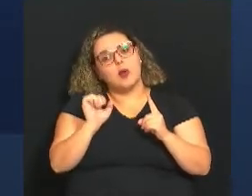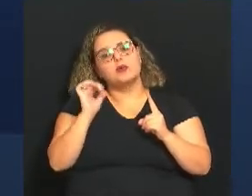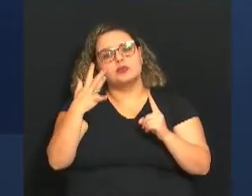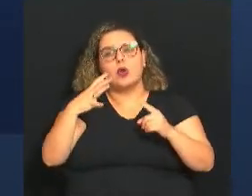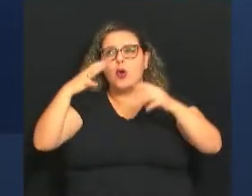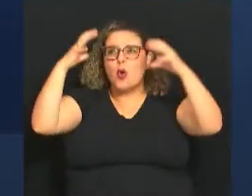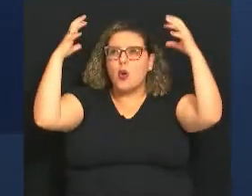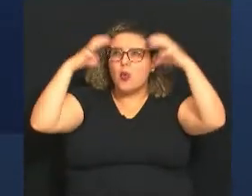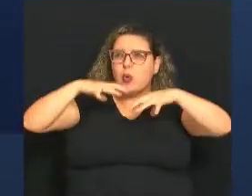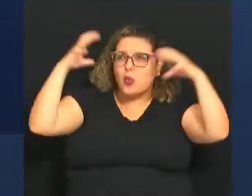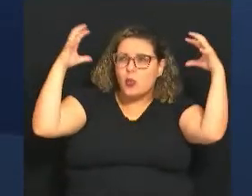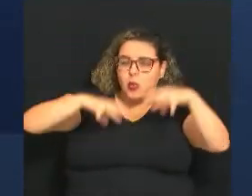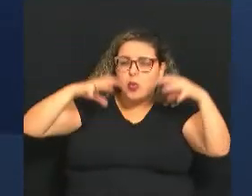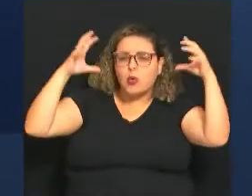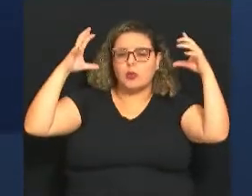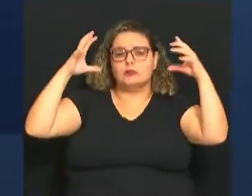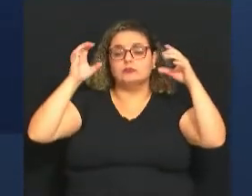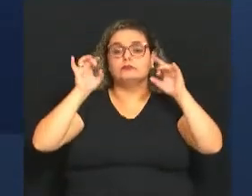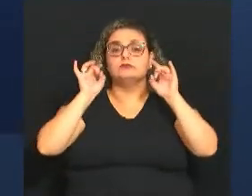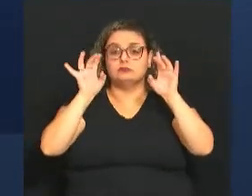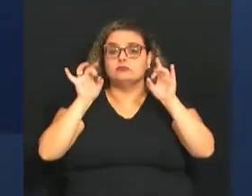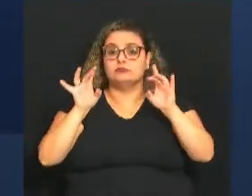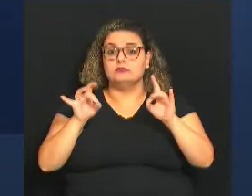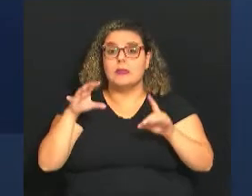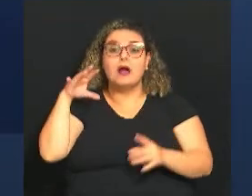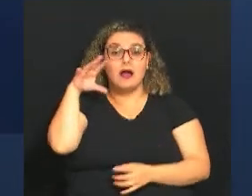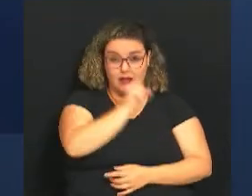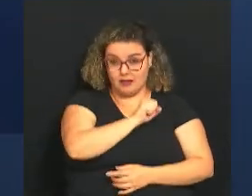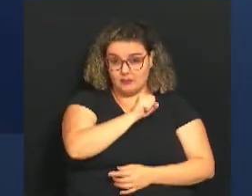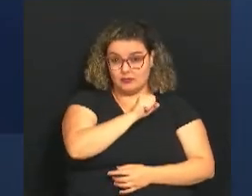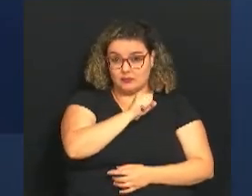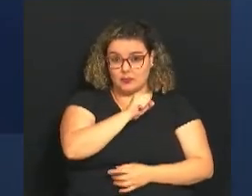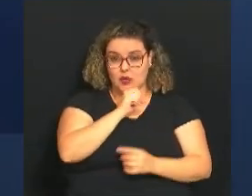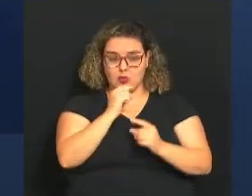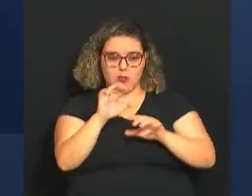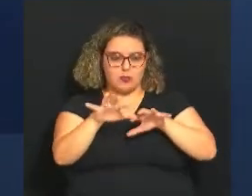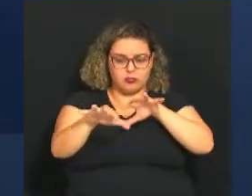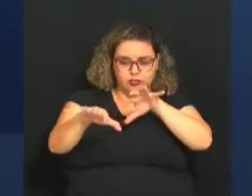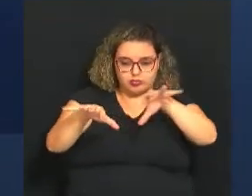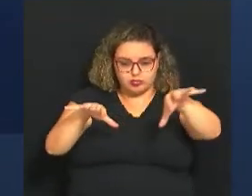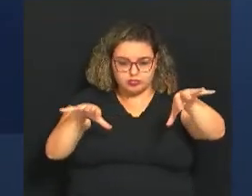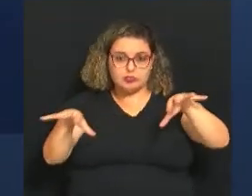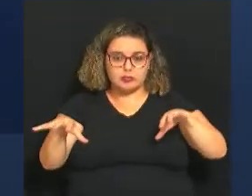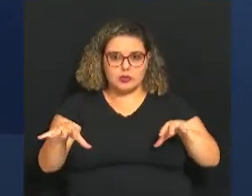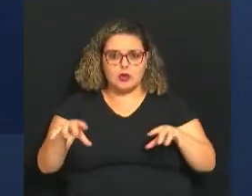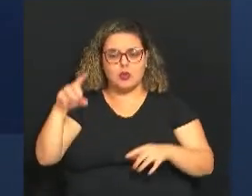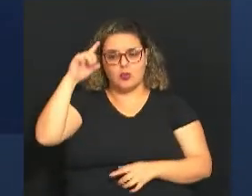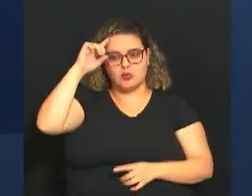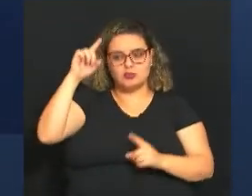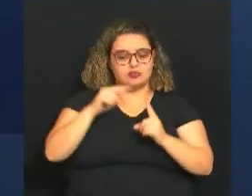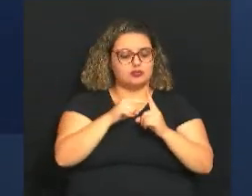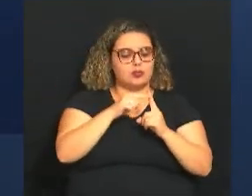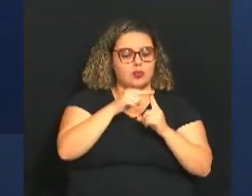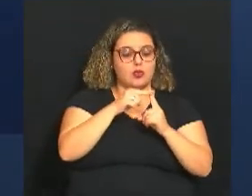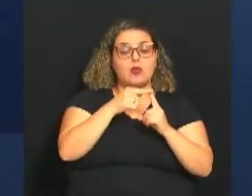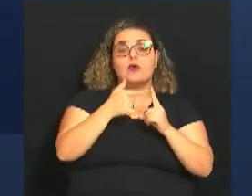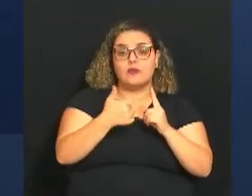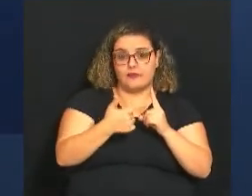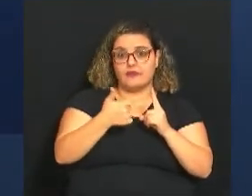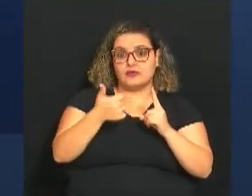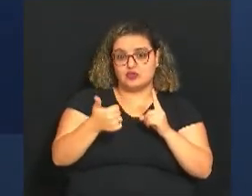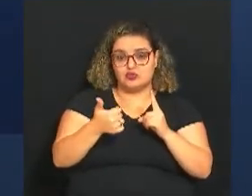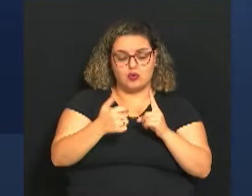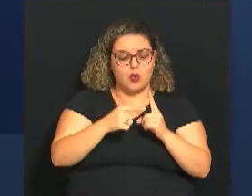pancadas de chuva, especialmente de forma rápida e isolada. O dia começa com 21 graus e a máxima chega